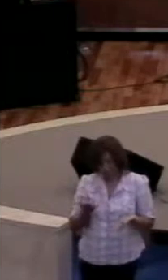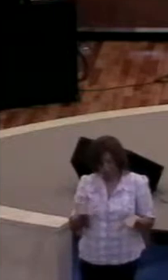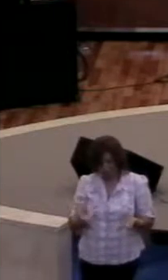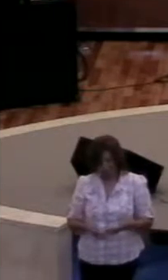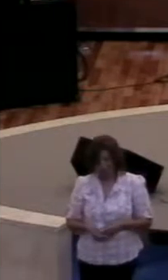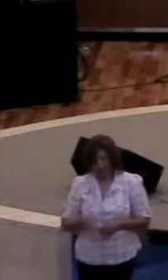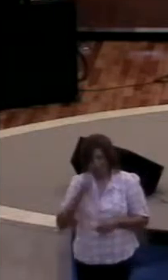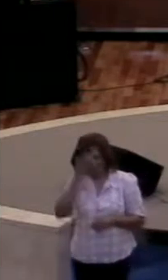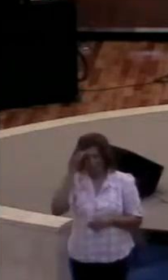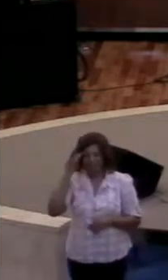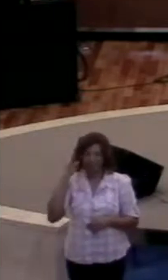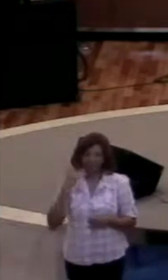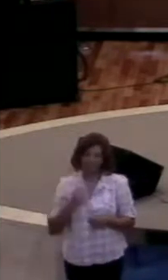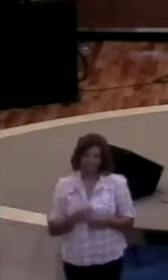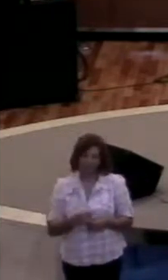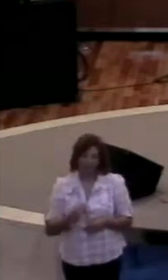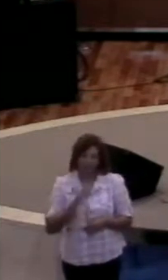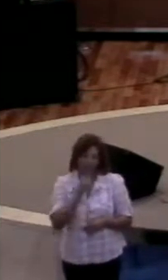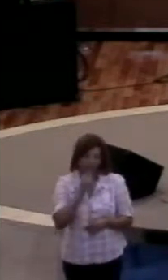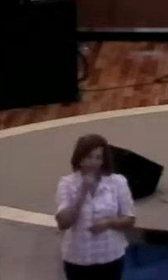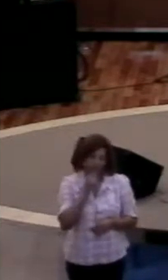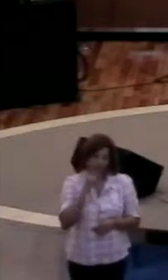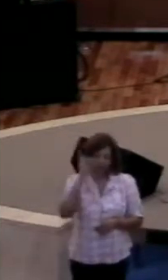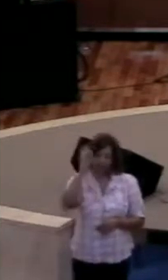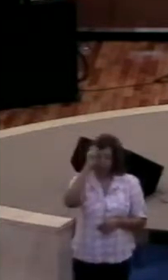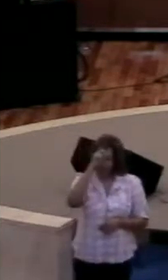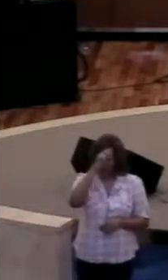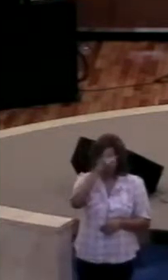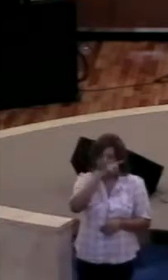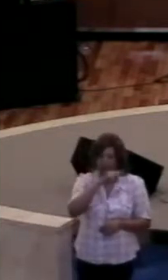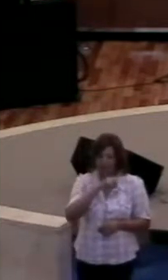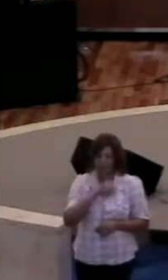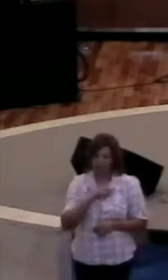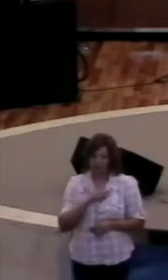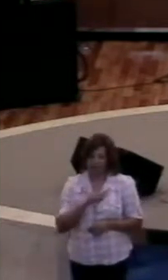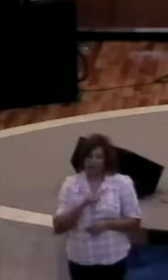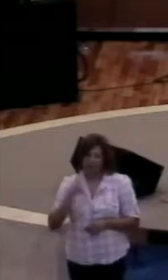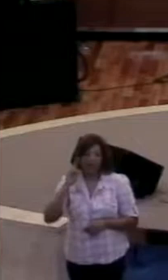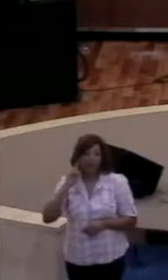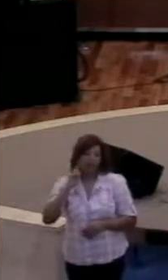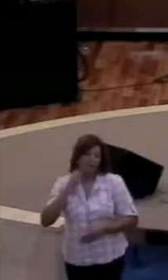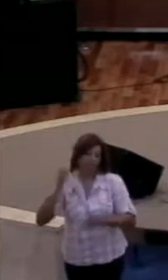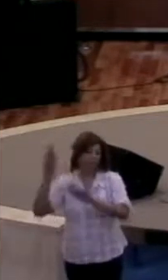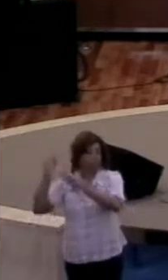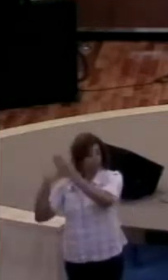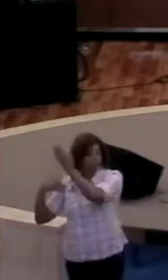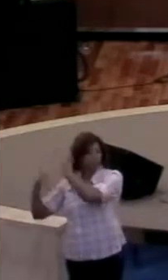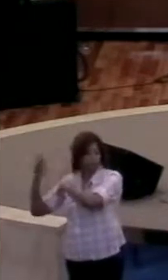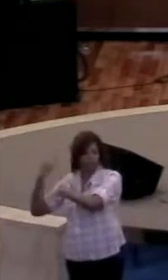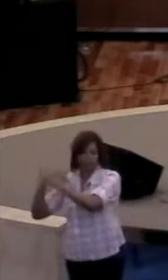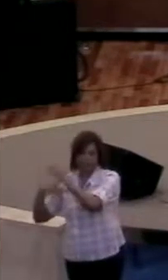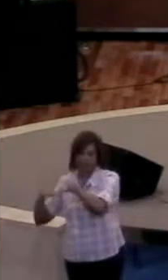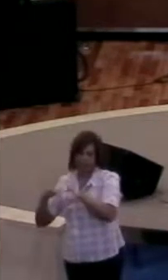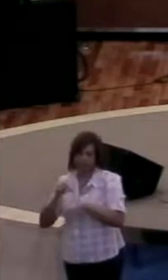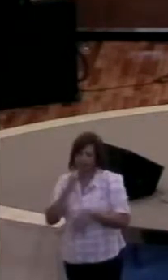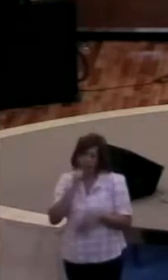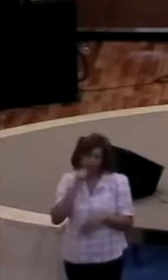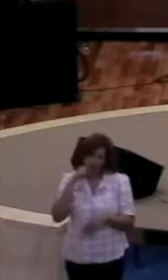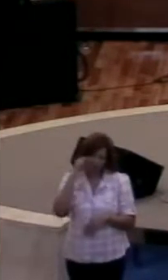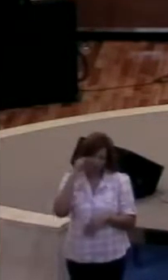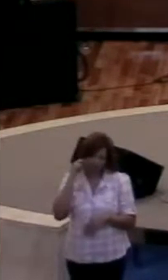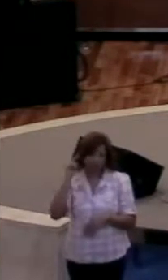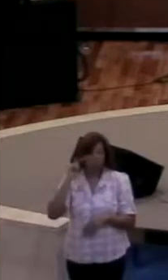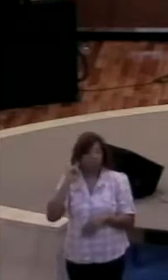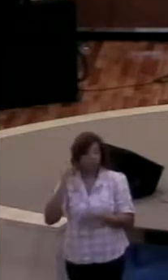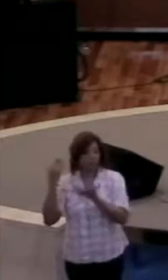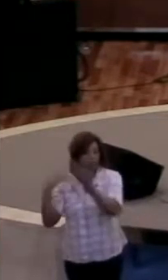era cobrador de impostos. Ele não tinha essa dificuldade em lidar com o seu passado. Então ele tem a ideia, inspirada pelo Espírito Santo,